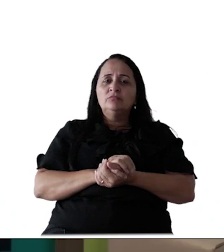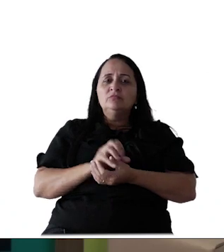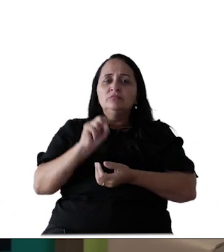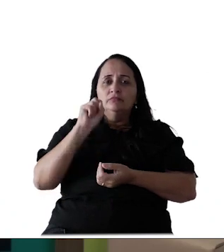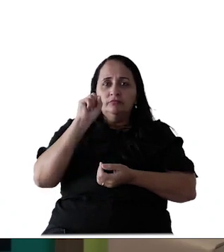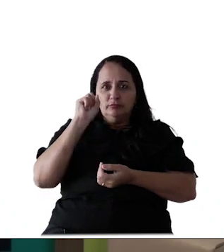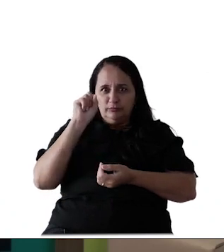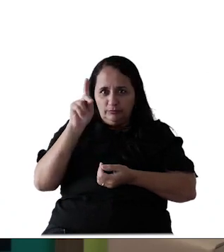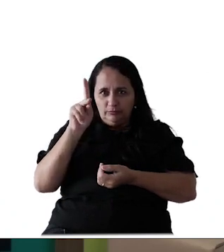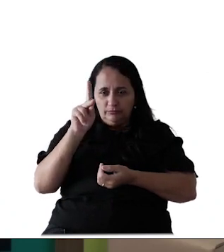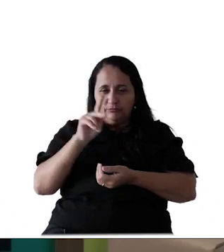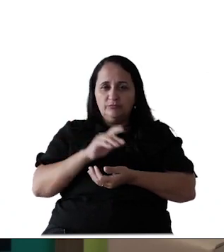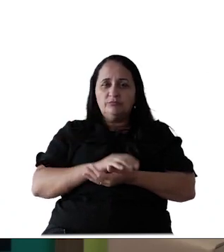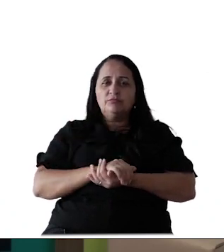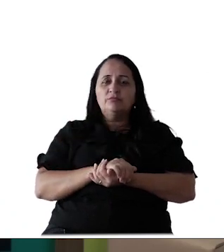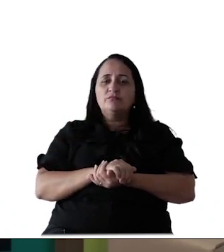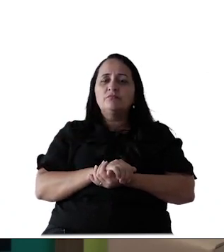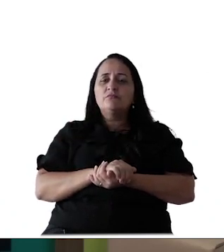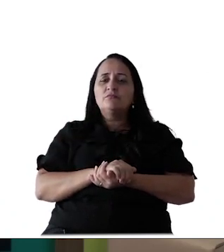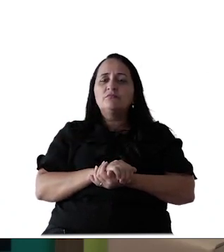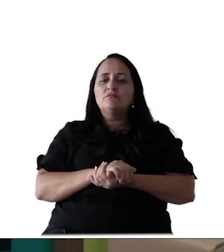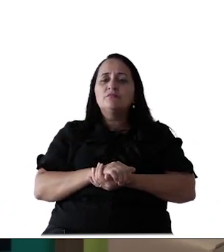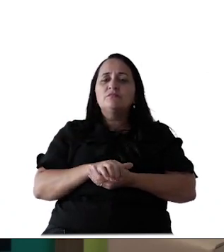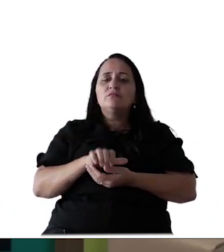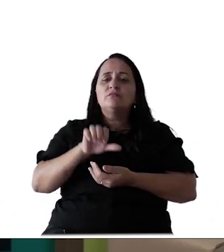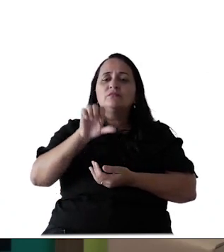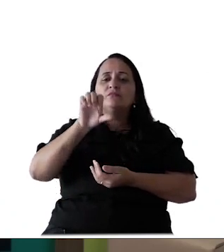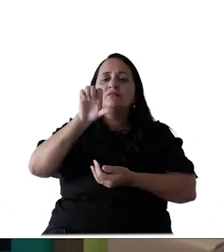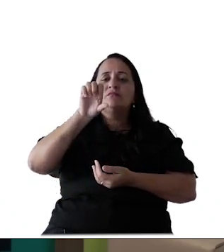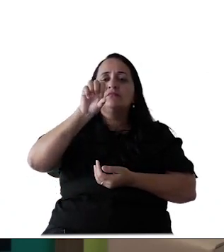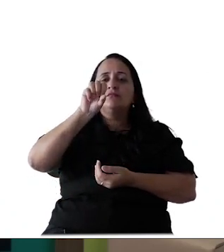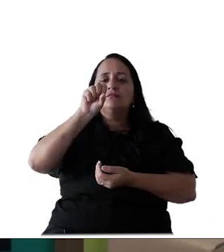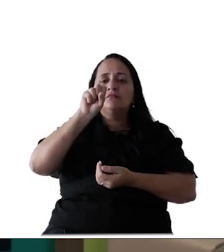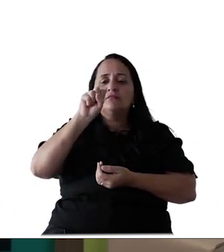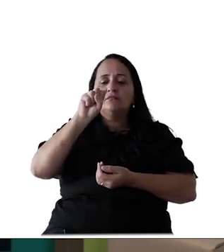ok? Então, estou seria a forma